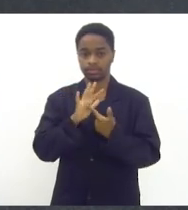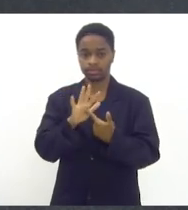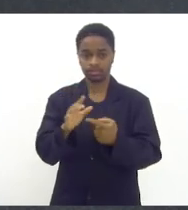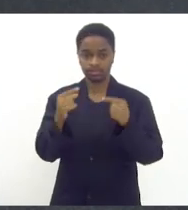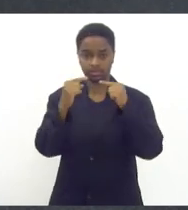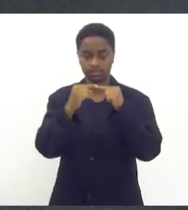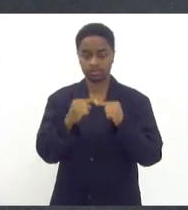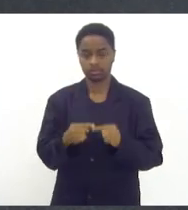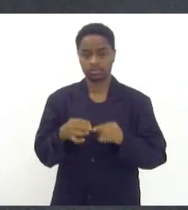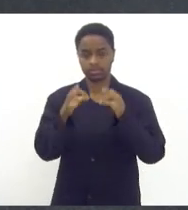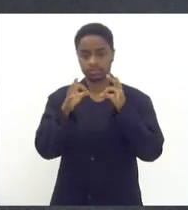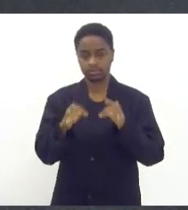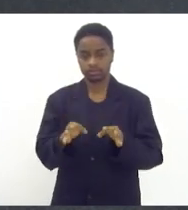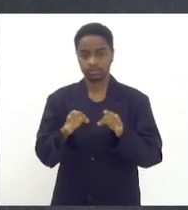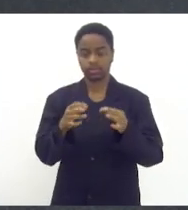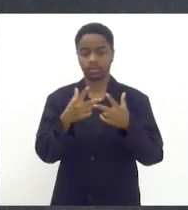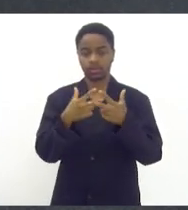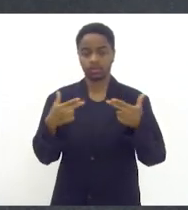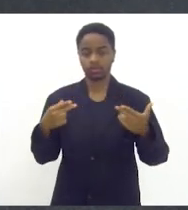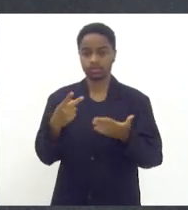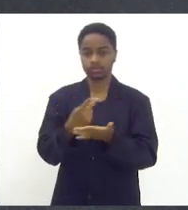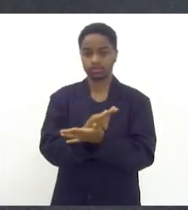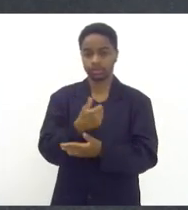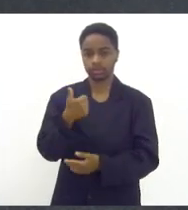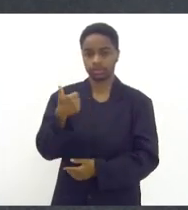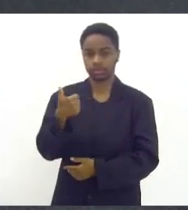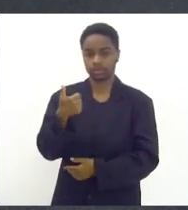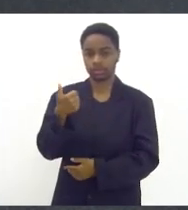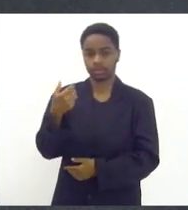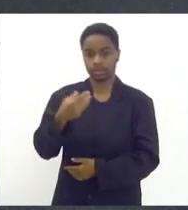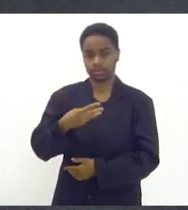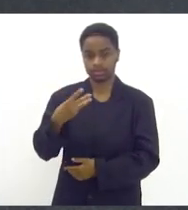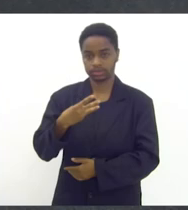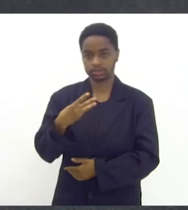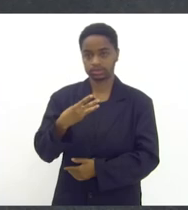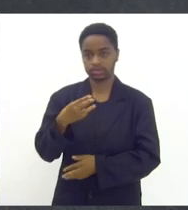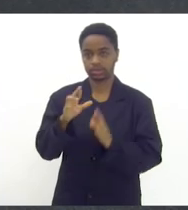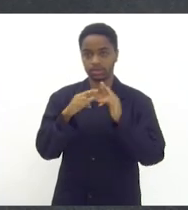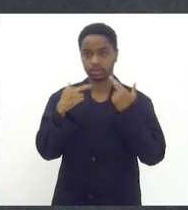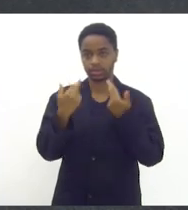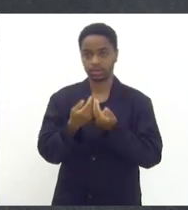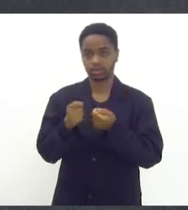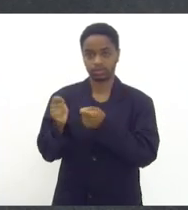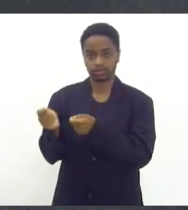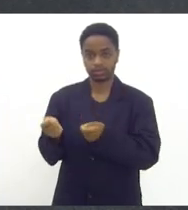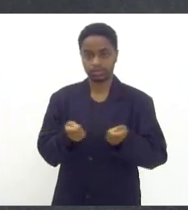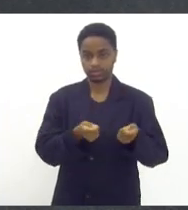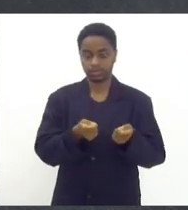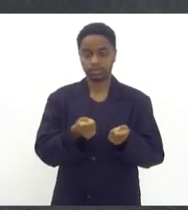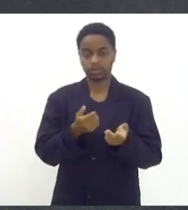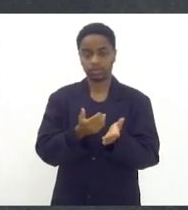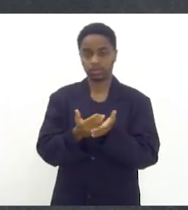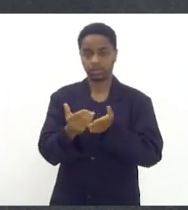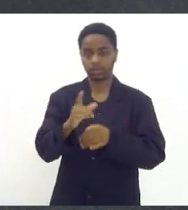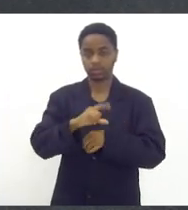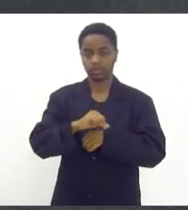A ata reflete com exatidão o ocorrido na 13ª sessão extraordinária, que, iniciada às